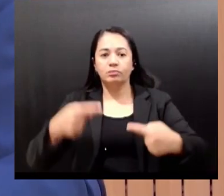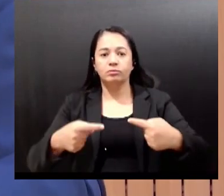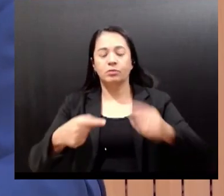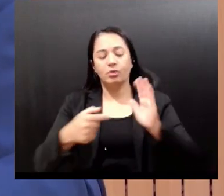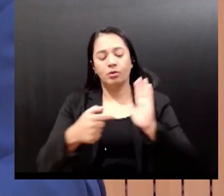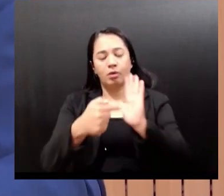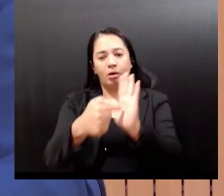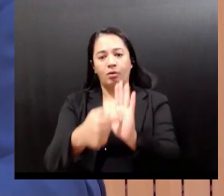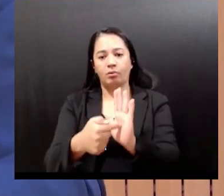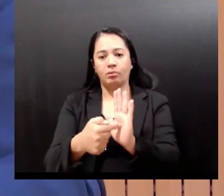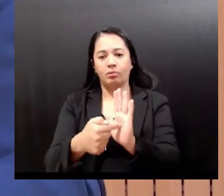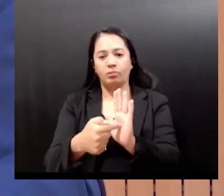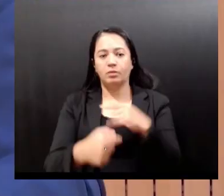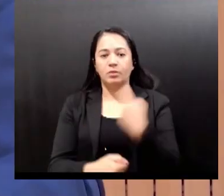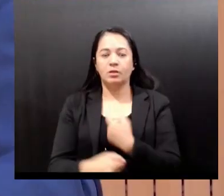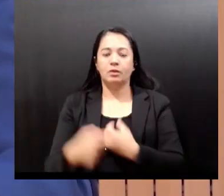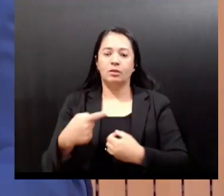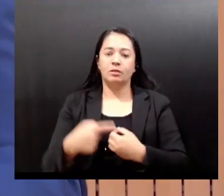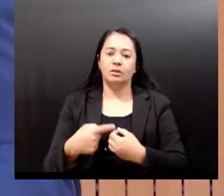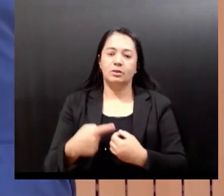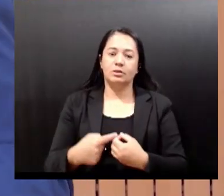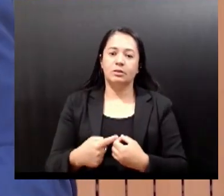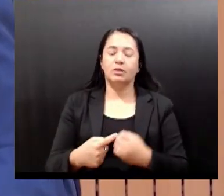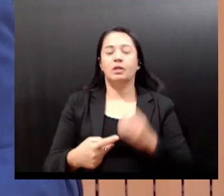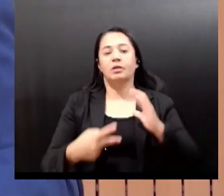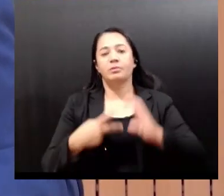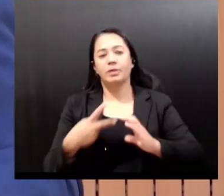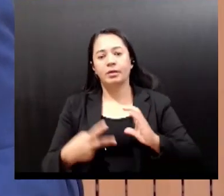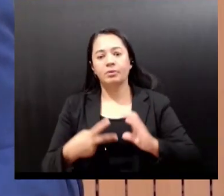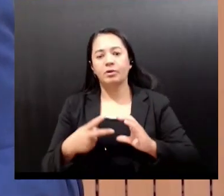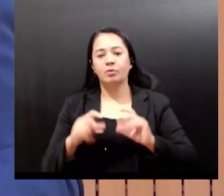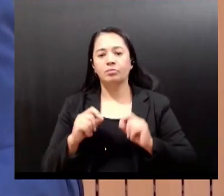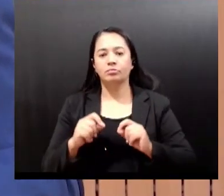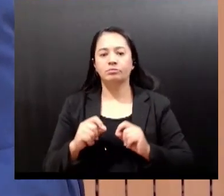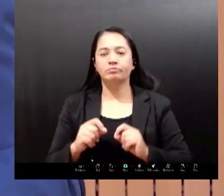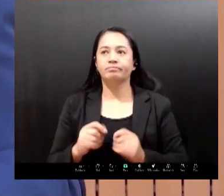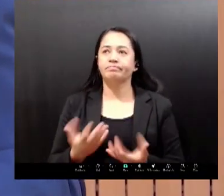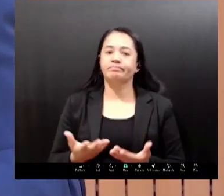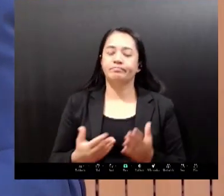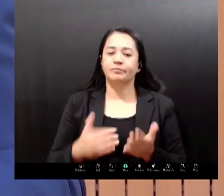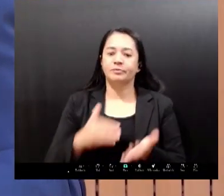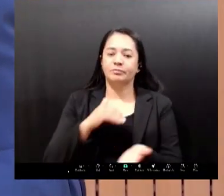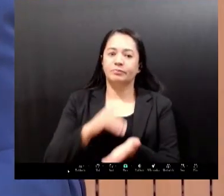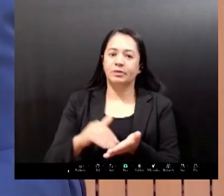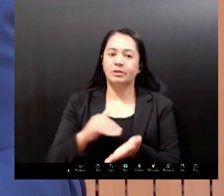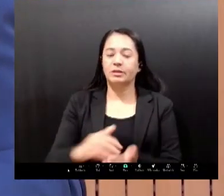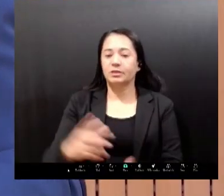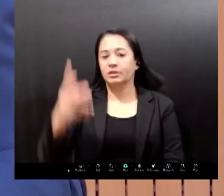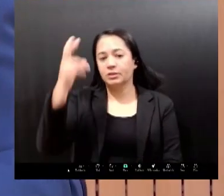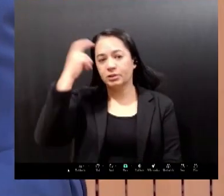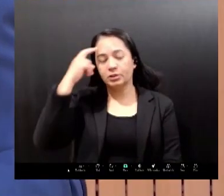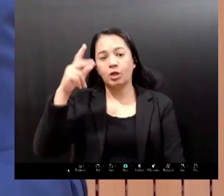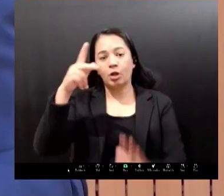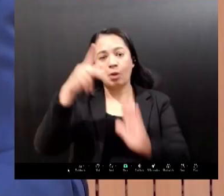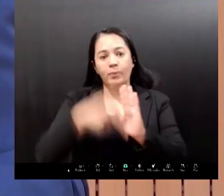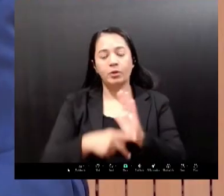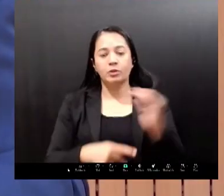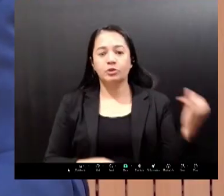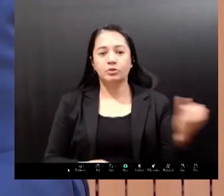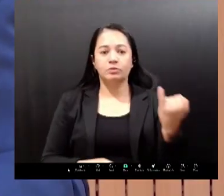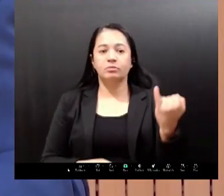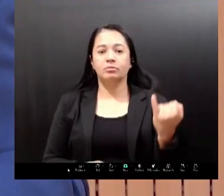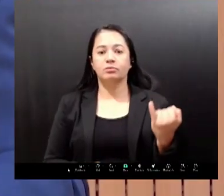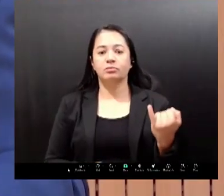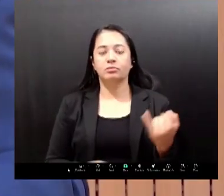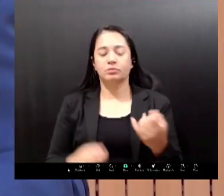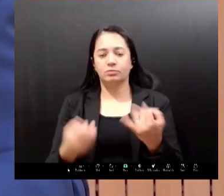nossa cidade, apresentar para a Câmara Municipal, apresentar para a Secretaria de Cultura projetos importantes e debater esses projetos. Eu falo